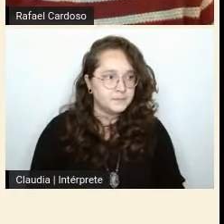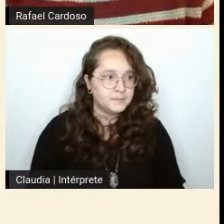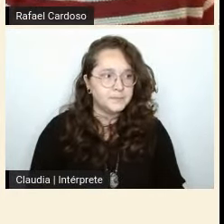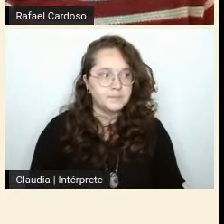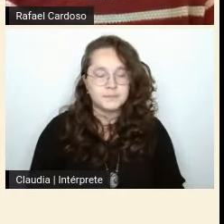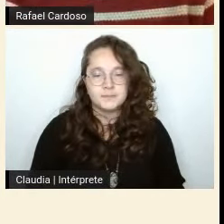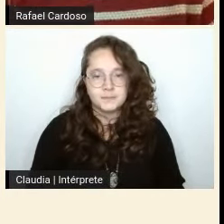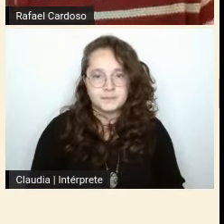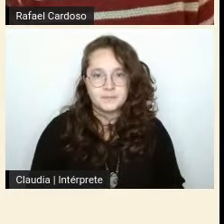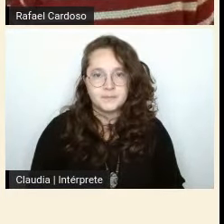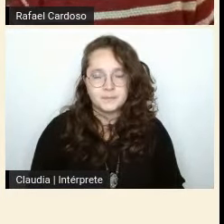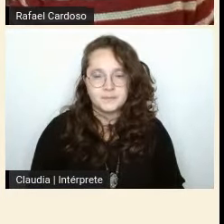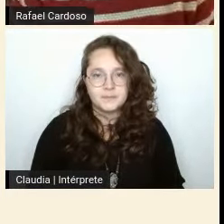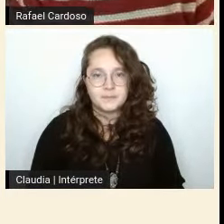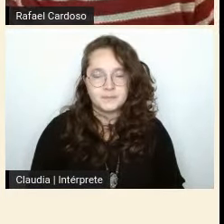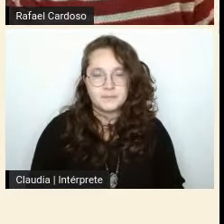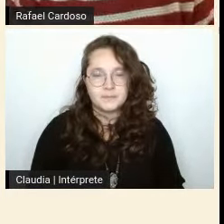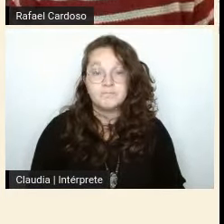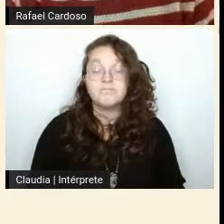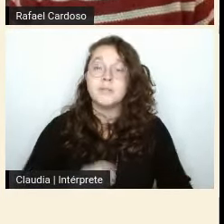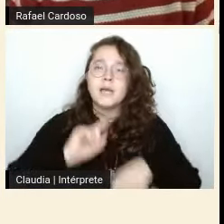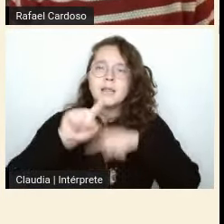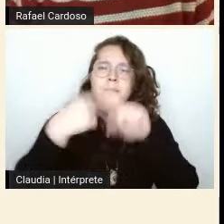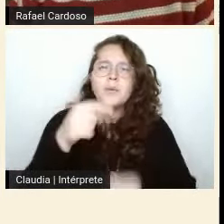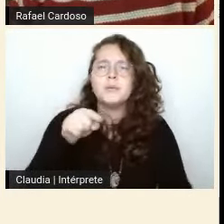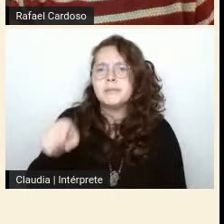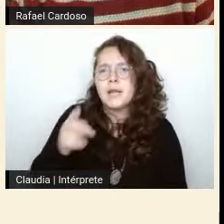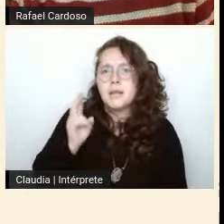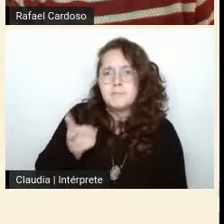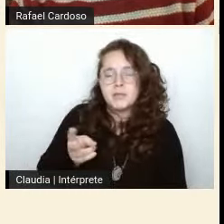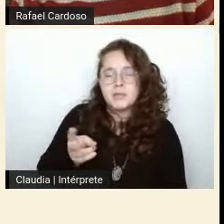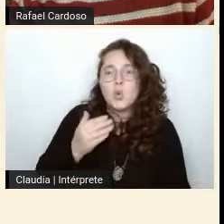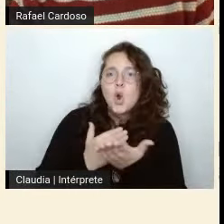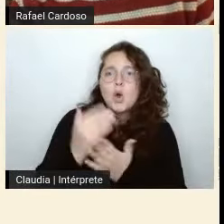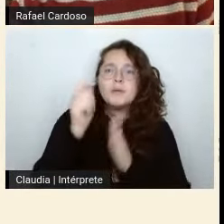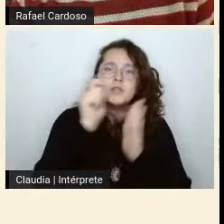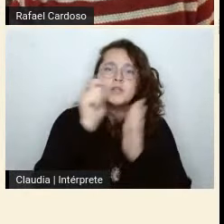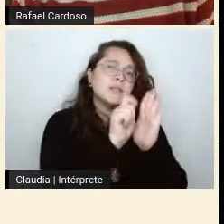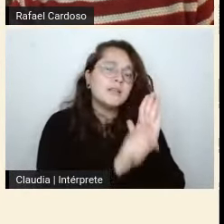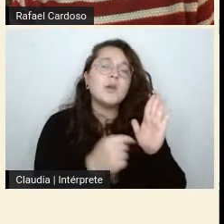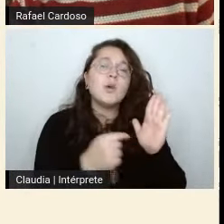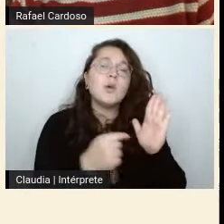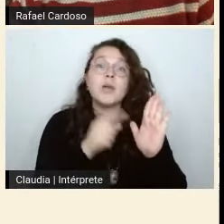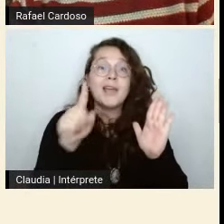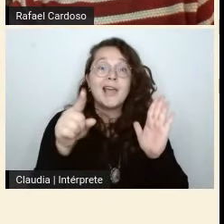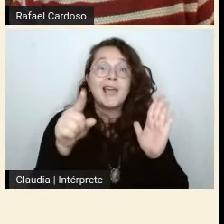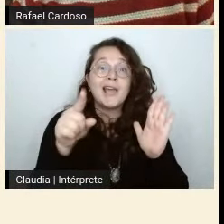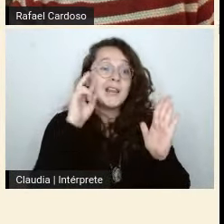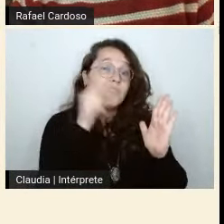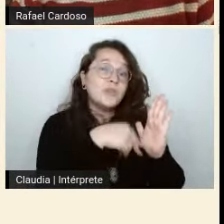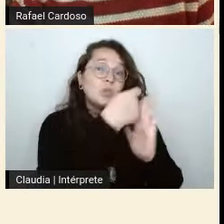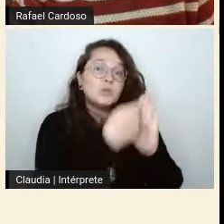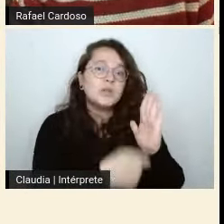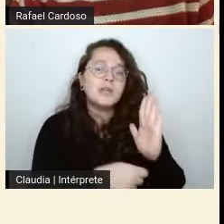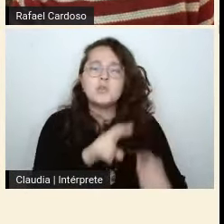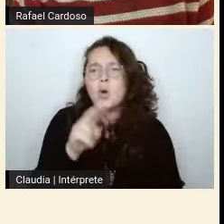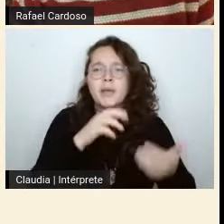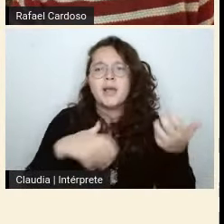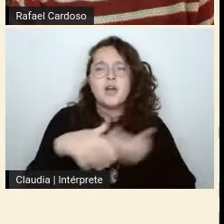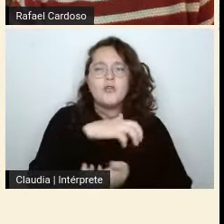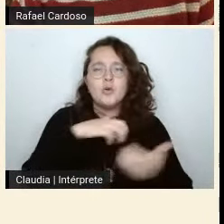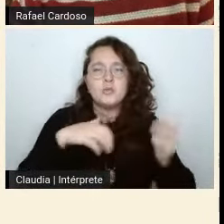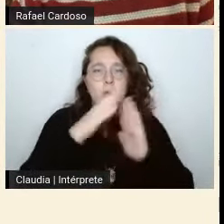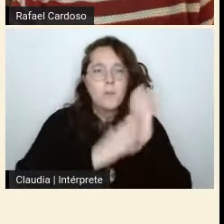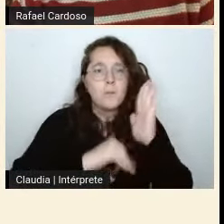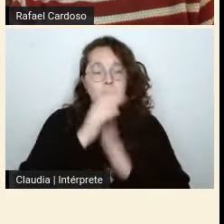O gatilho imediato para a escrita de Lorival foi um texto intitulado A Revolução Plástica Brasileira,